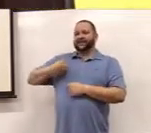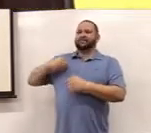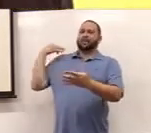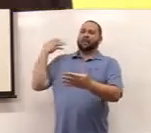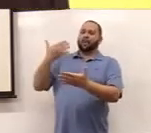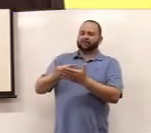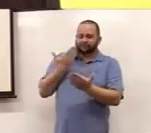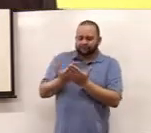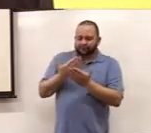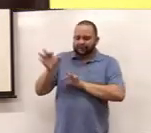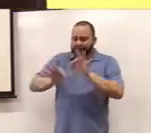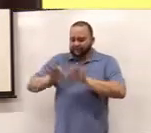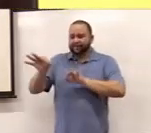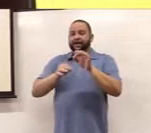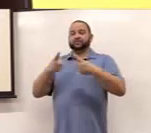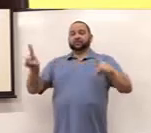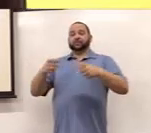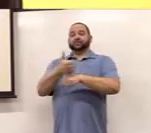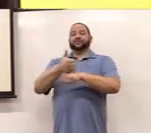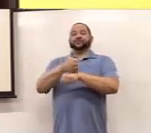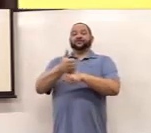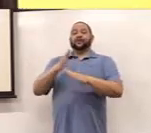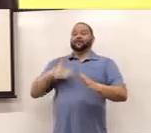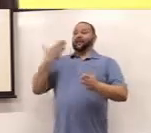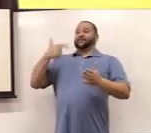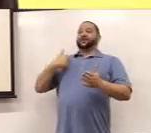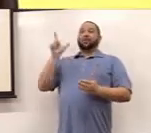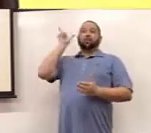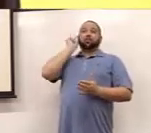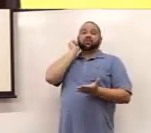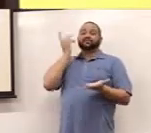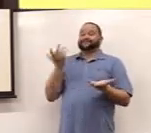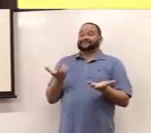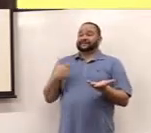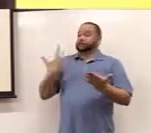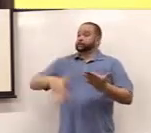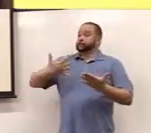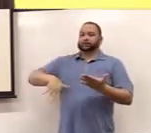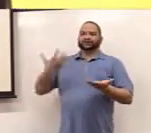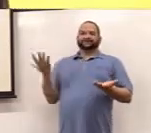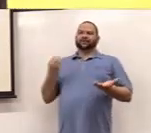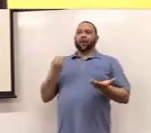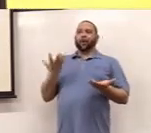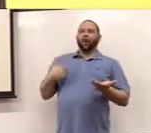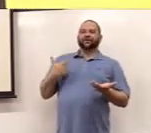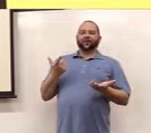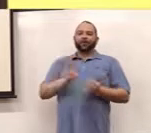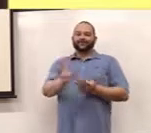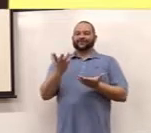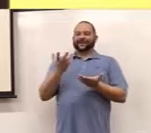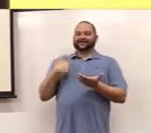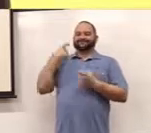ser músico, se preparando para ser músico. E, de repente, ele começa a perder o ganha-pão dele. Tudo ele